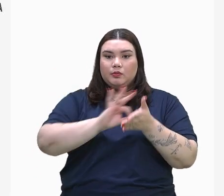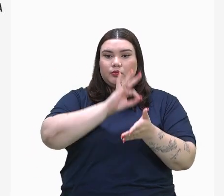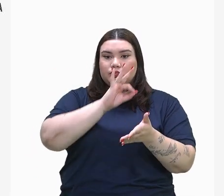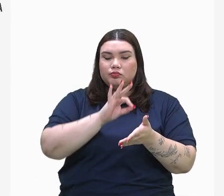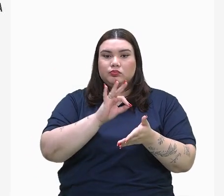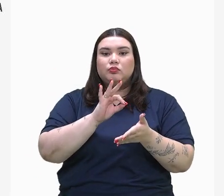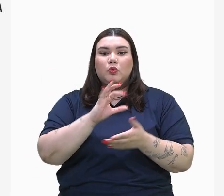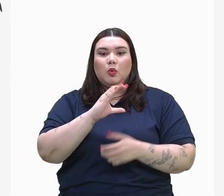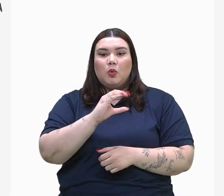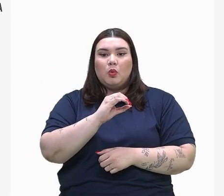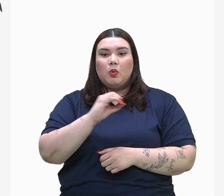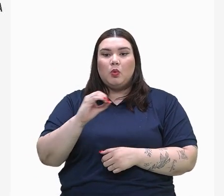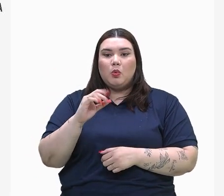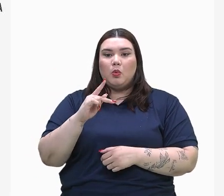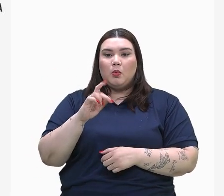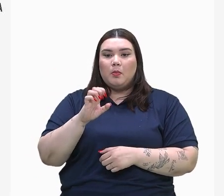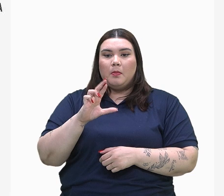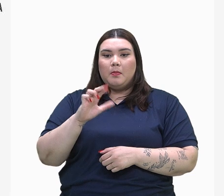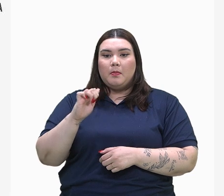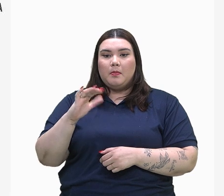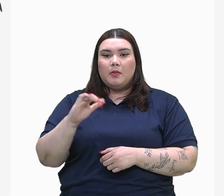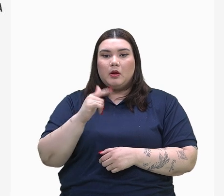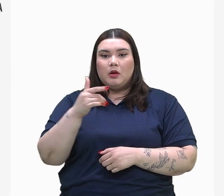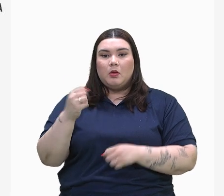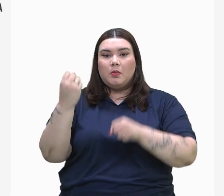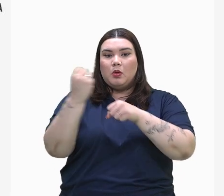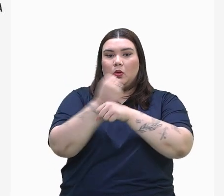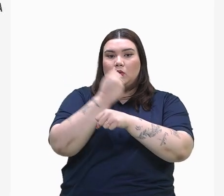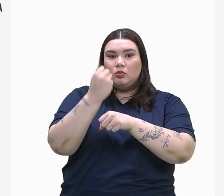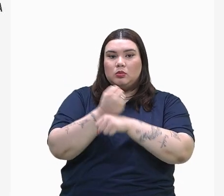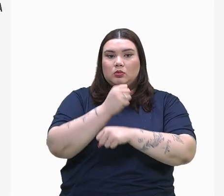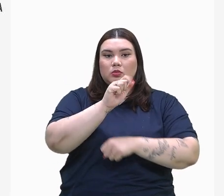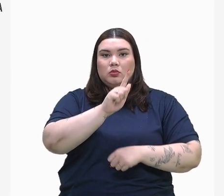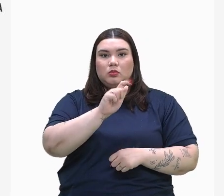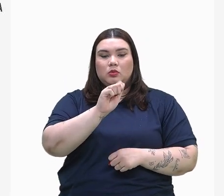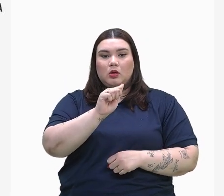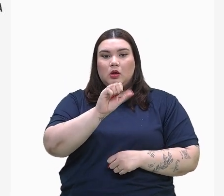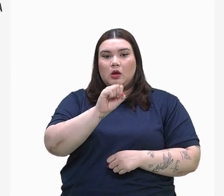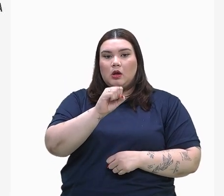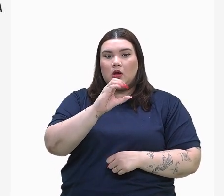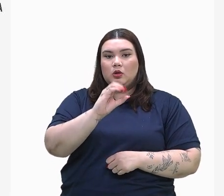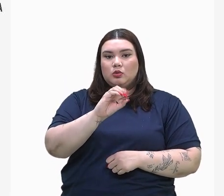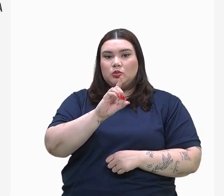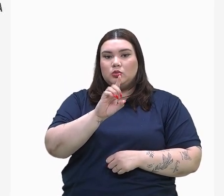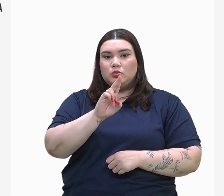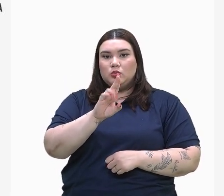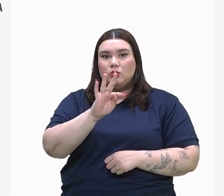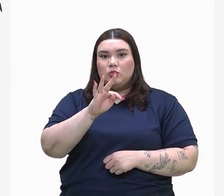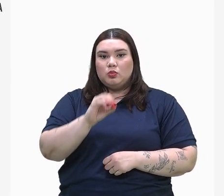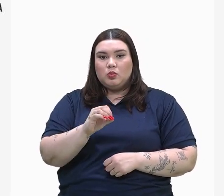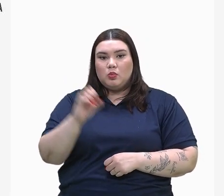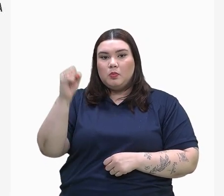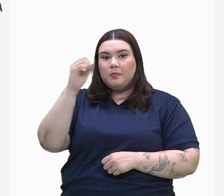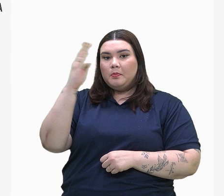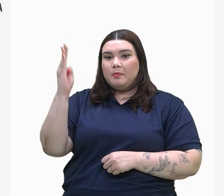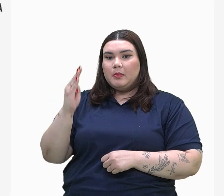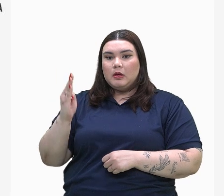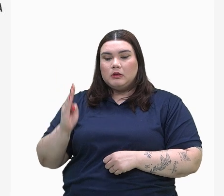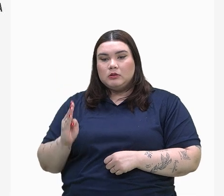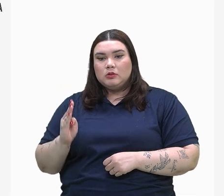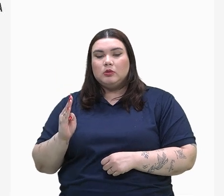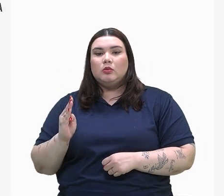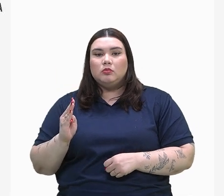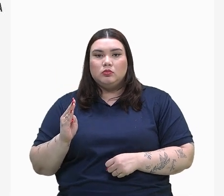vai servir para o quê? Para a construção do gasoduto entre o Brasil